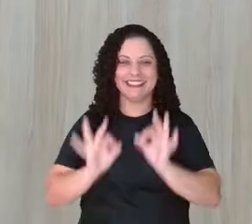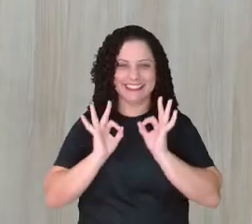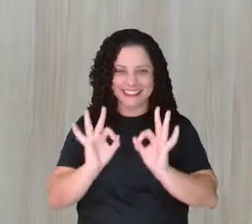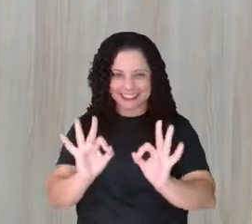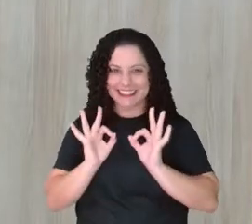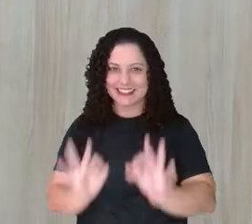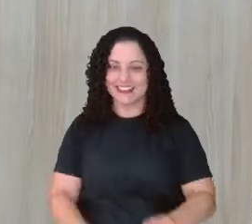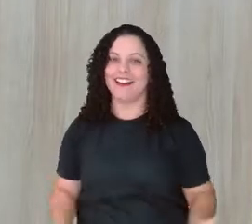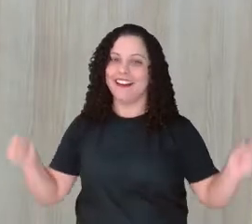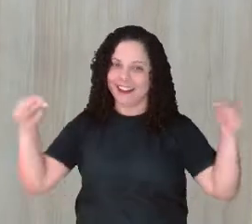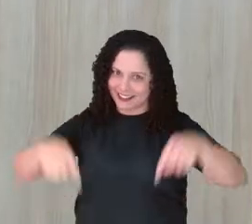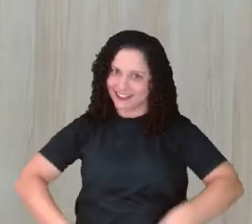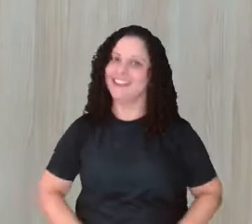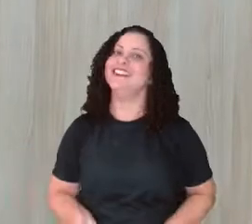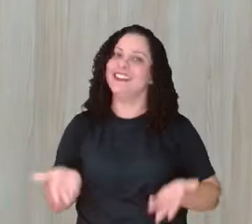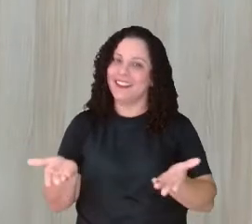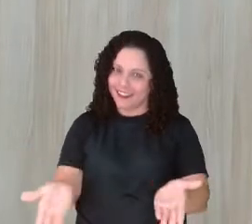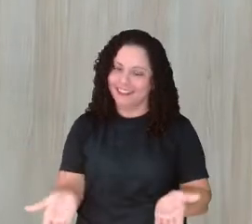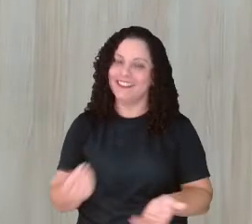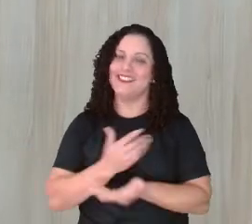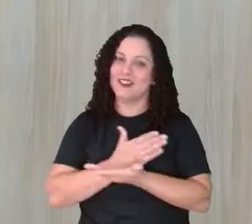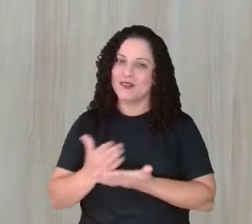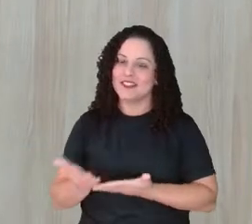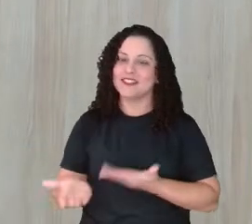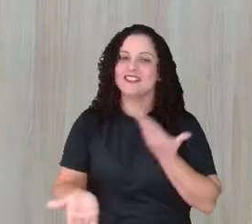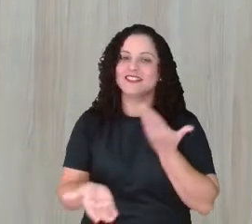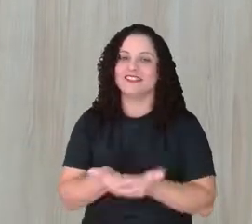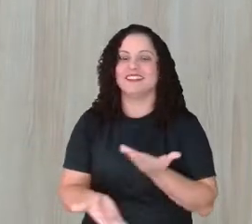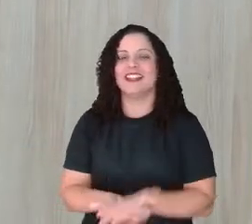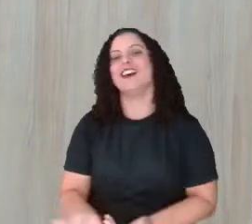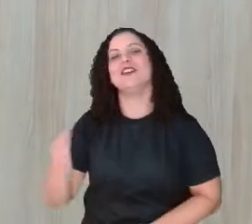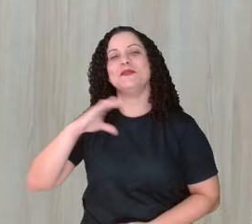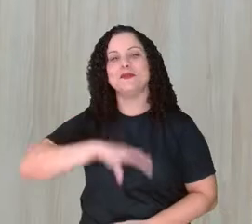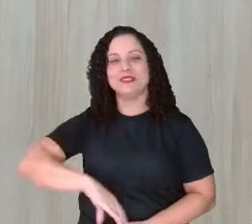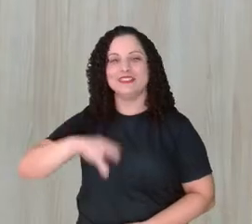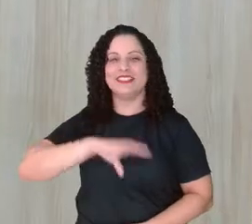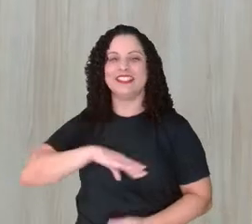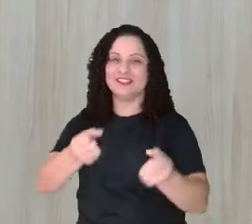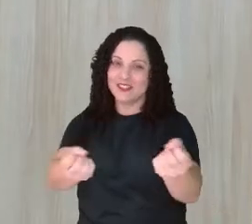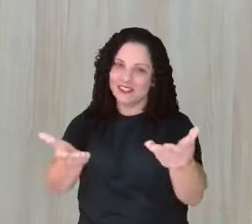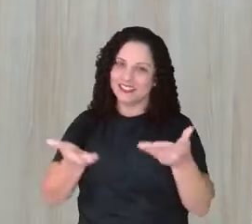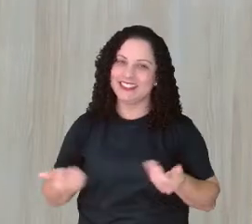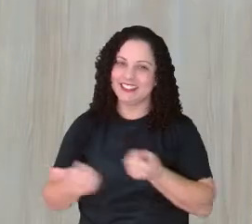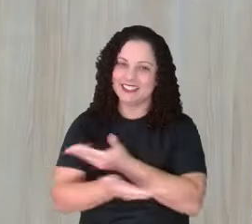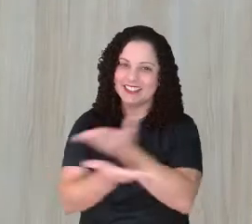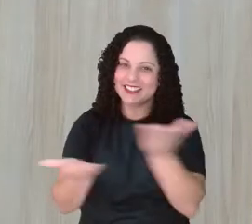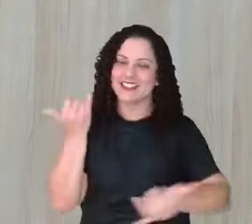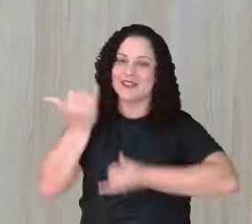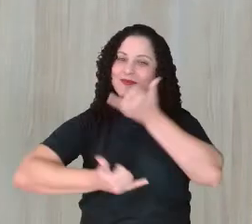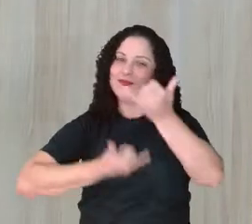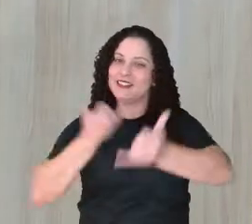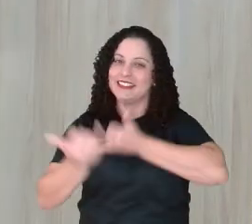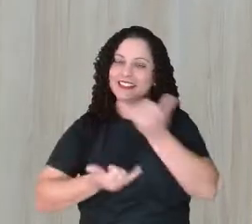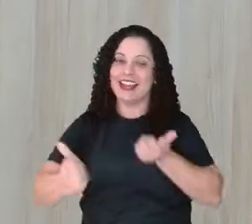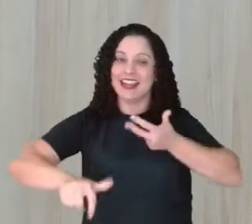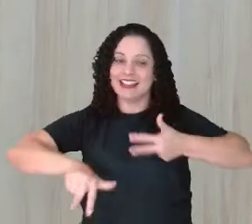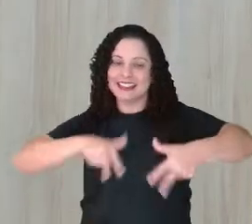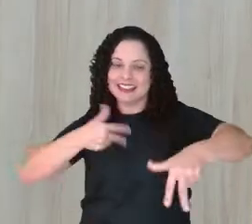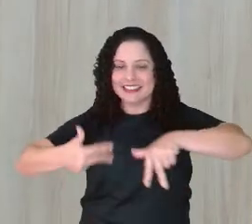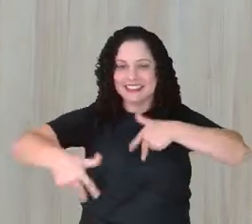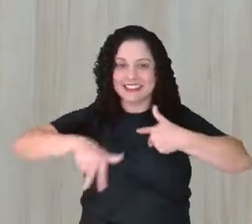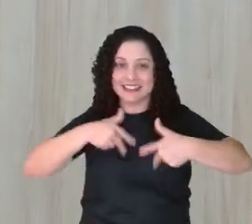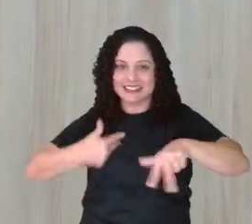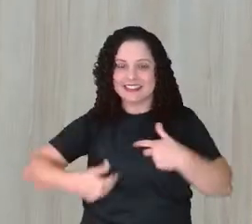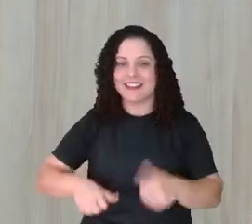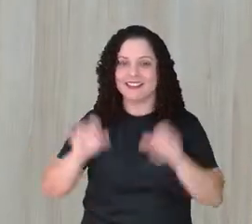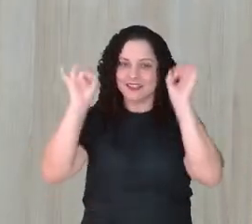Arrasou! É assim, gente, que a gente começa a aula de quê? De língua portuguesa, convidando você a brincar, a dançar e